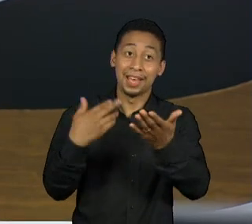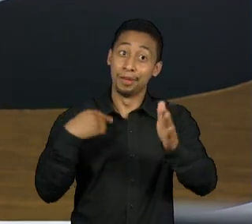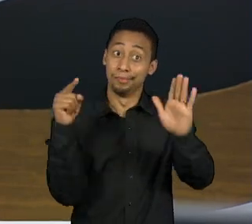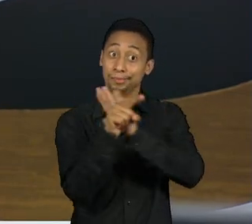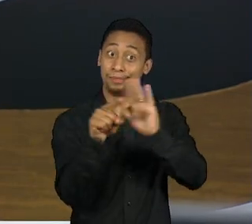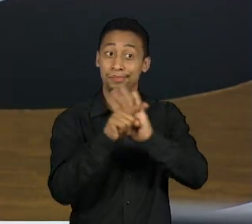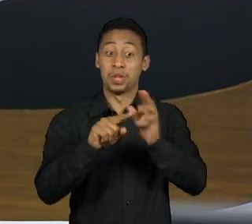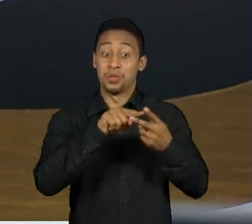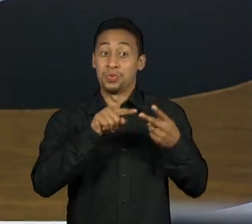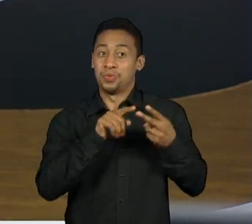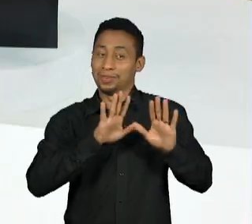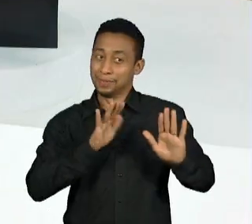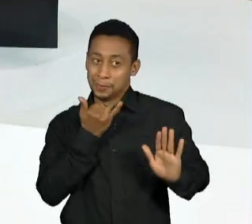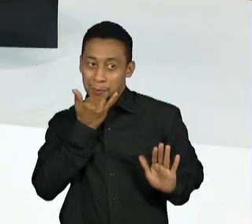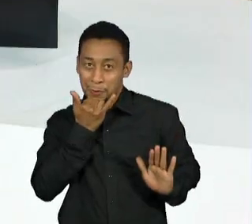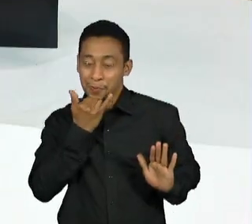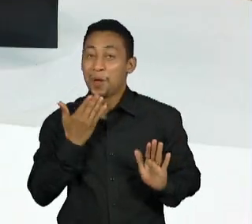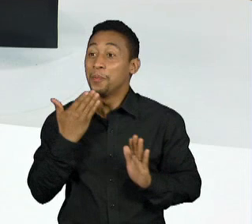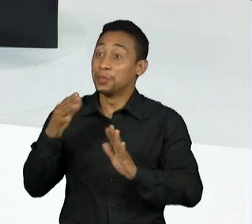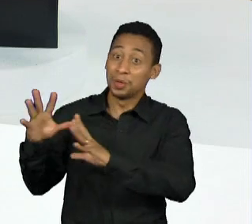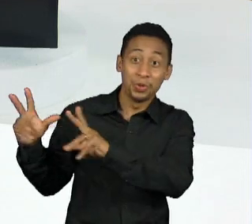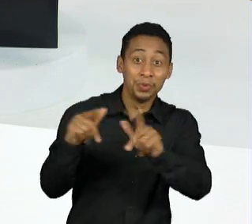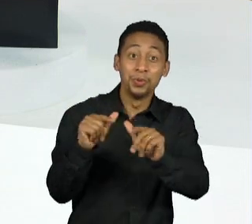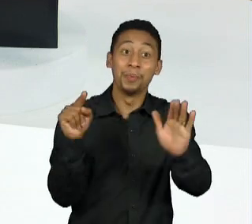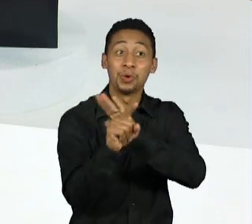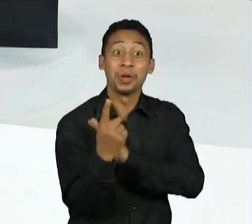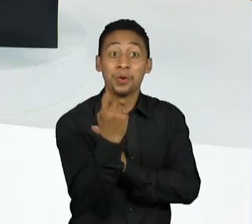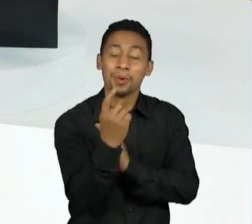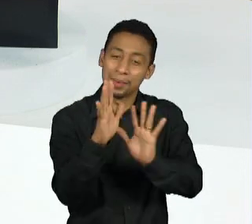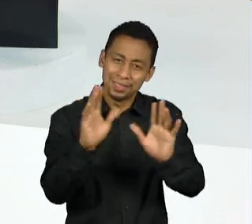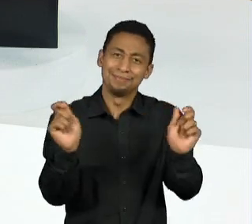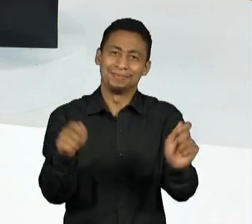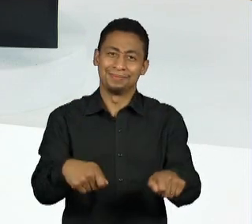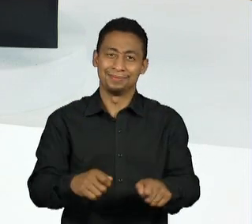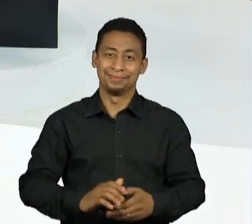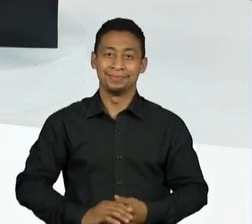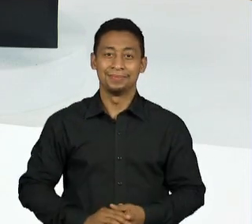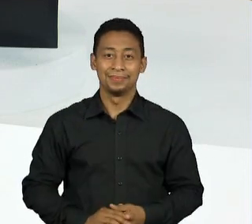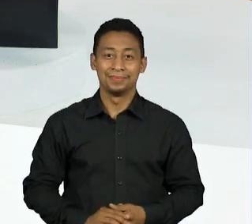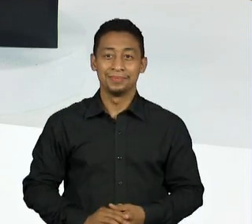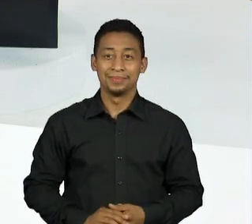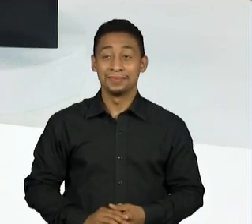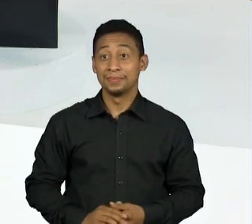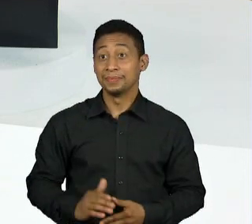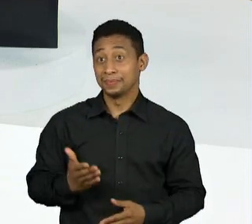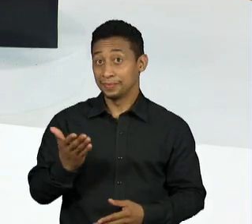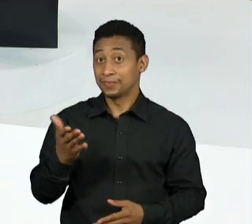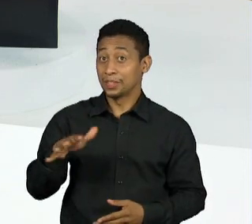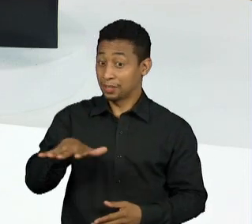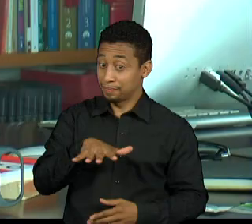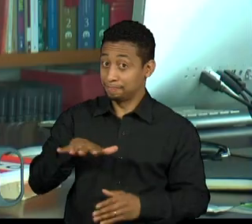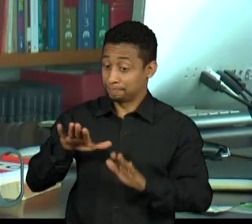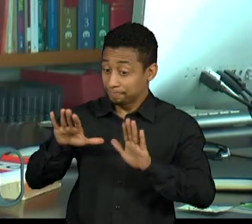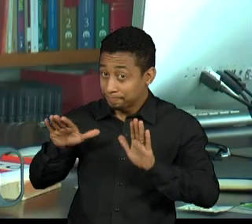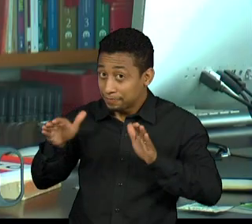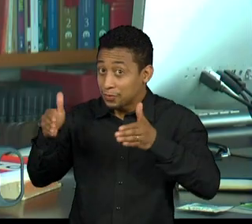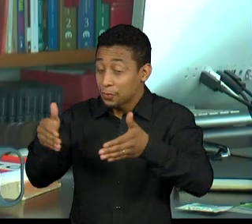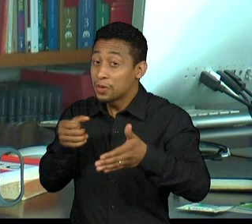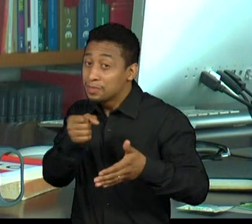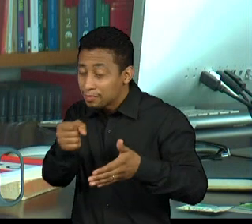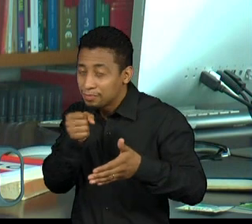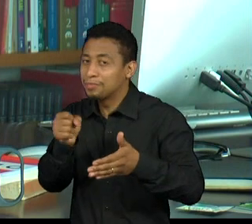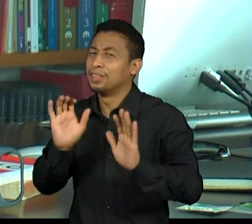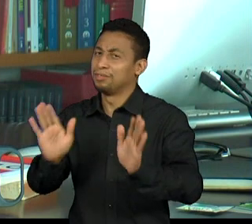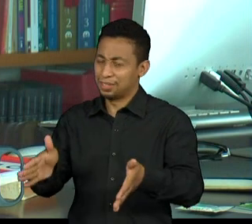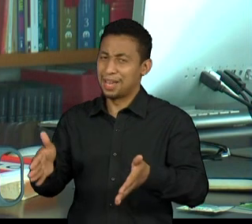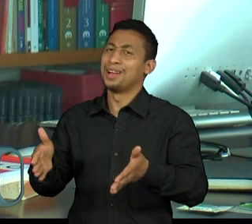fazer pergunta dupla, mas acho que essa vale. Não, o copo da imprensa tá meio cheio e